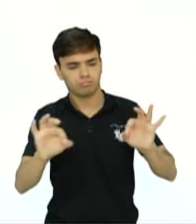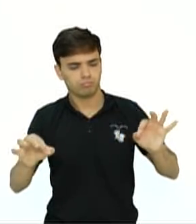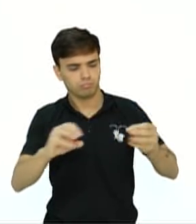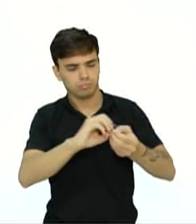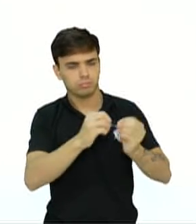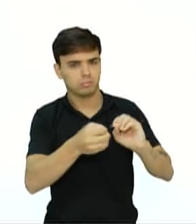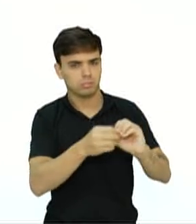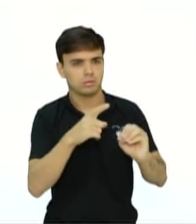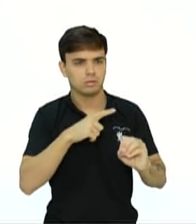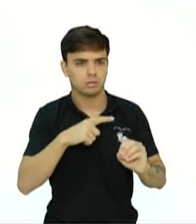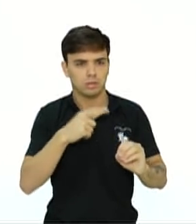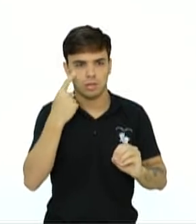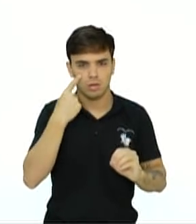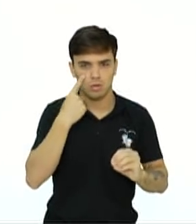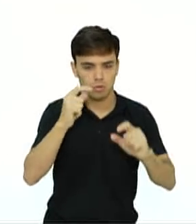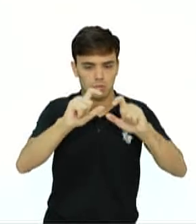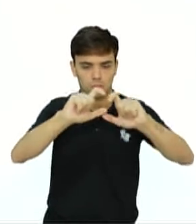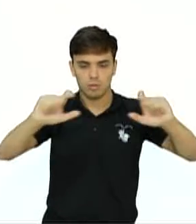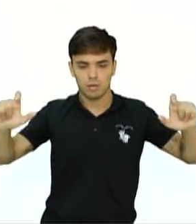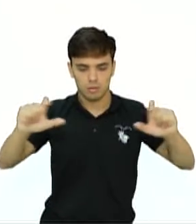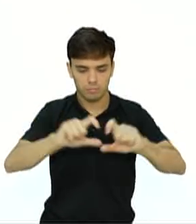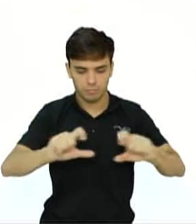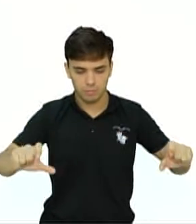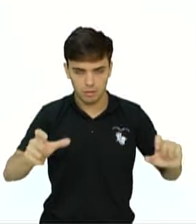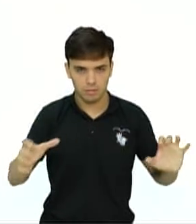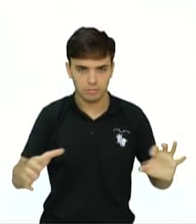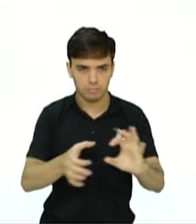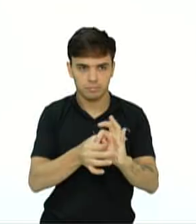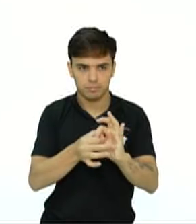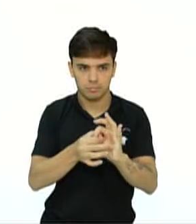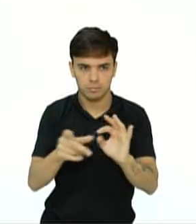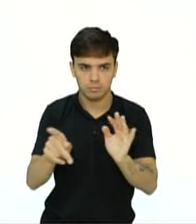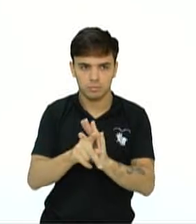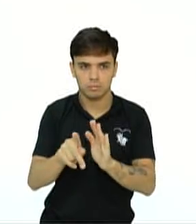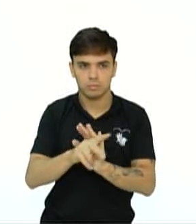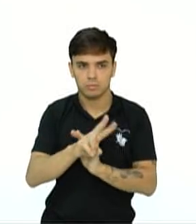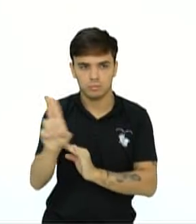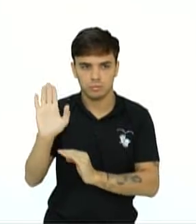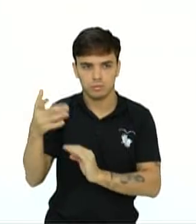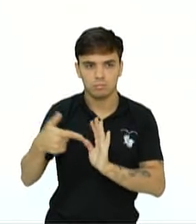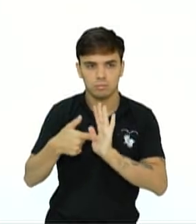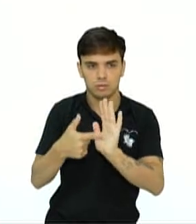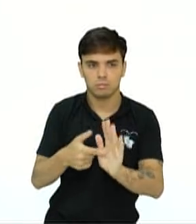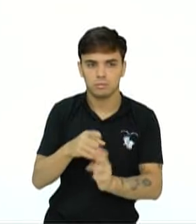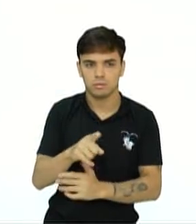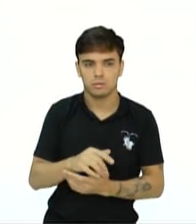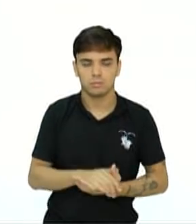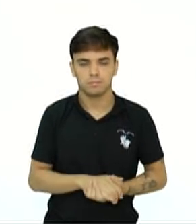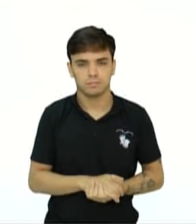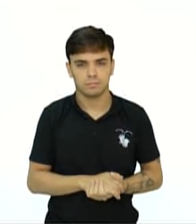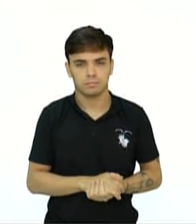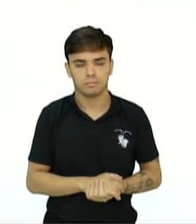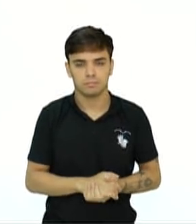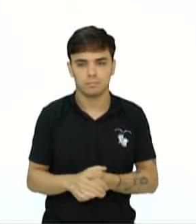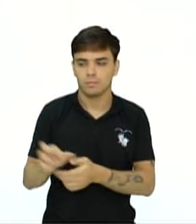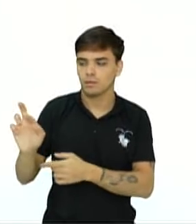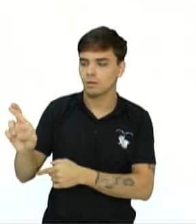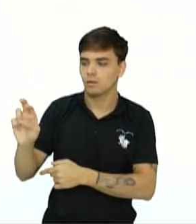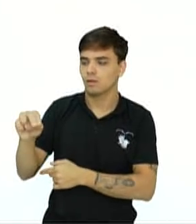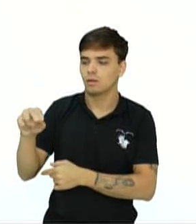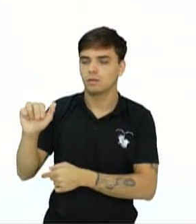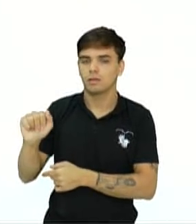por duas fitas, unidas pelos nucleotídeos, como eu mostrei ali no desenho. O RNA